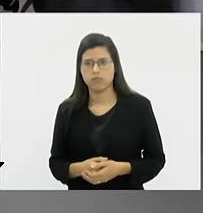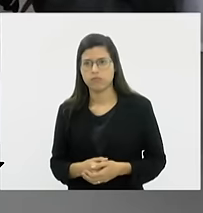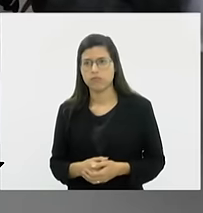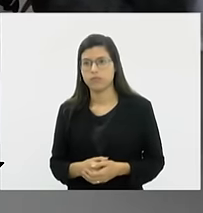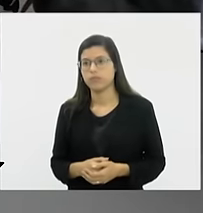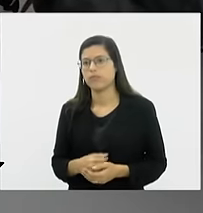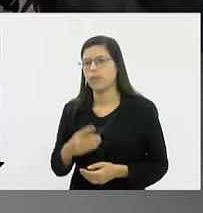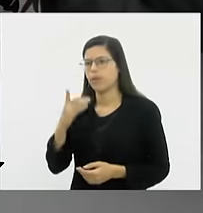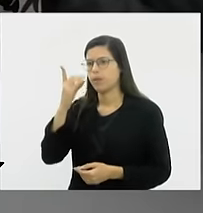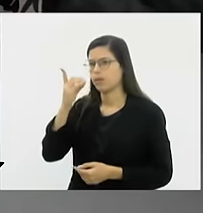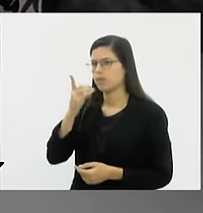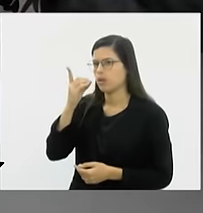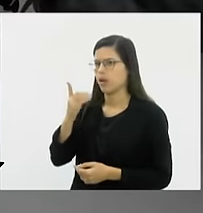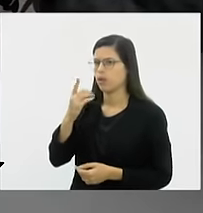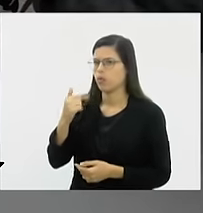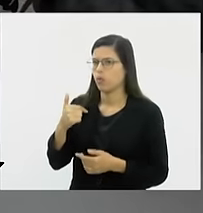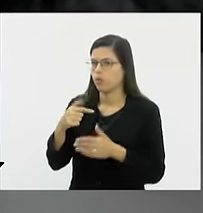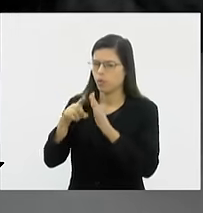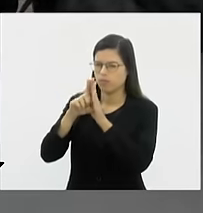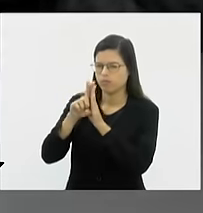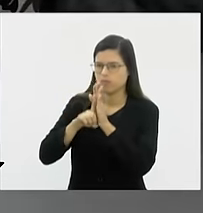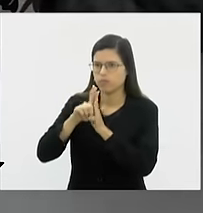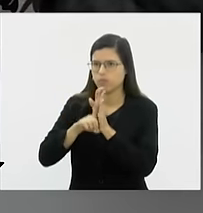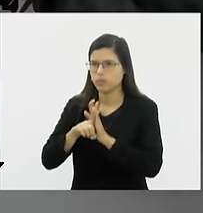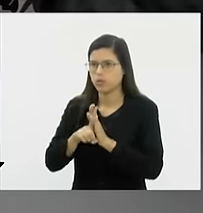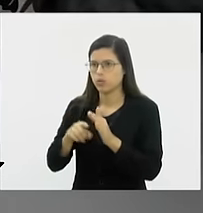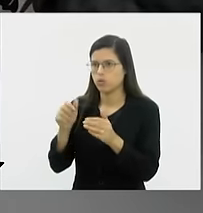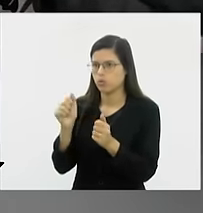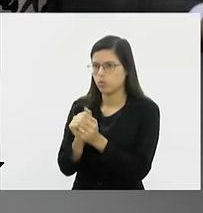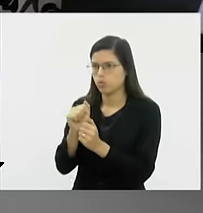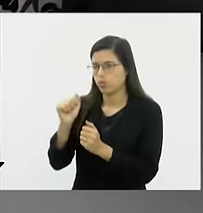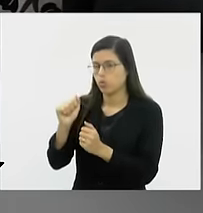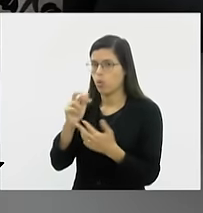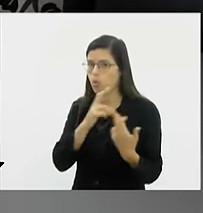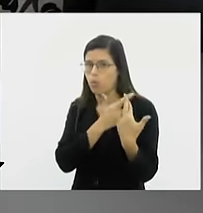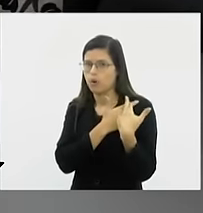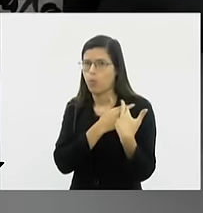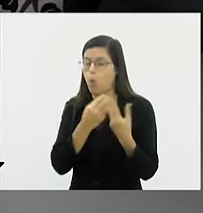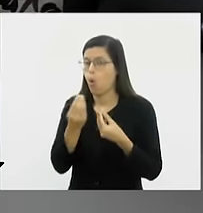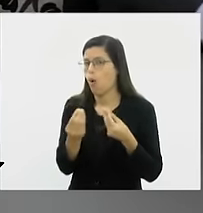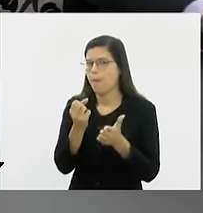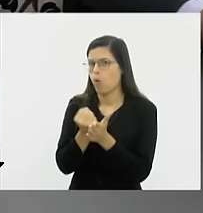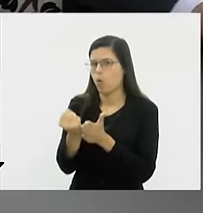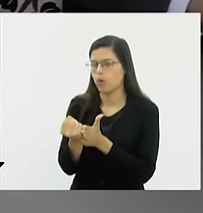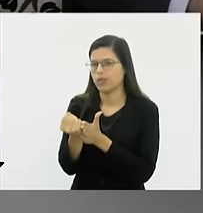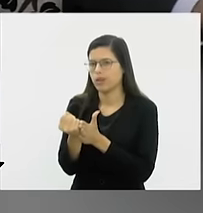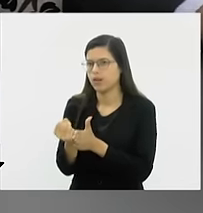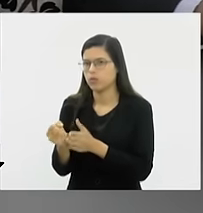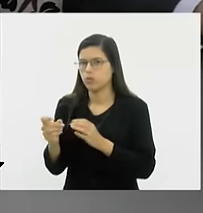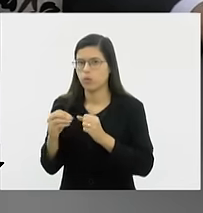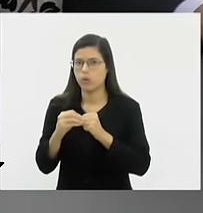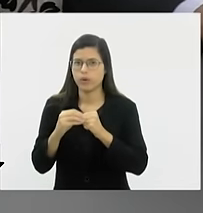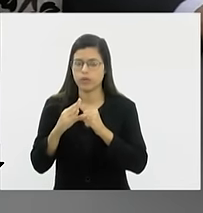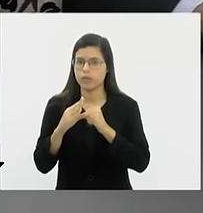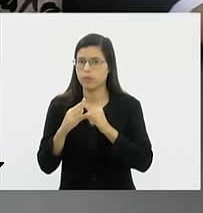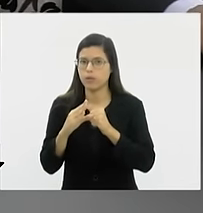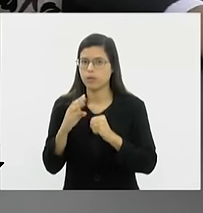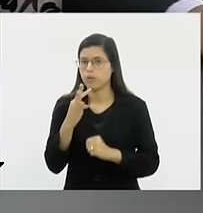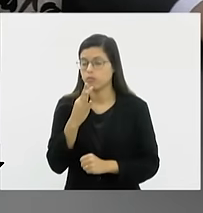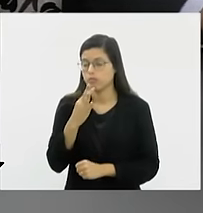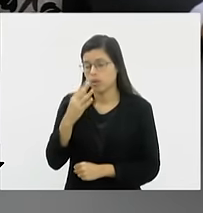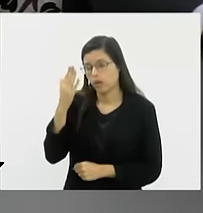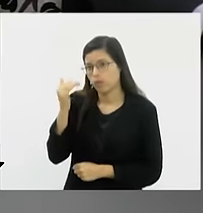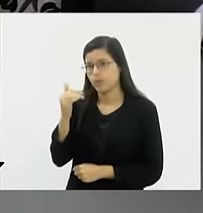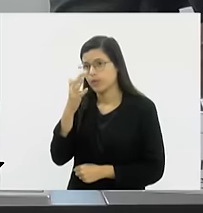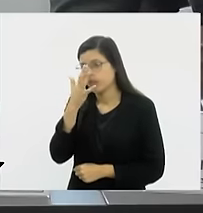Deputado, eu estou verificando junto com a responsável como está o contrato. O que eu tenho conhecimento, certo? O senhor,